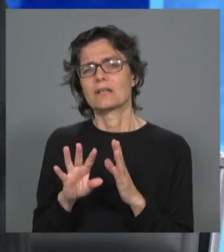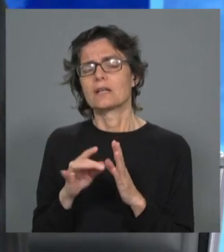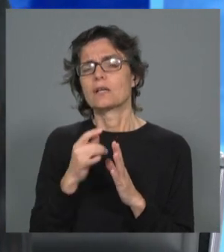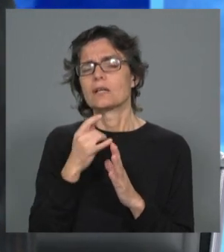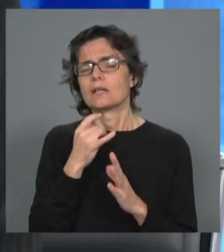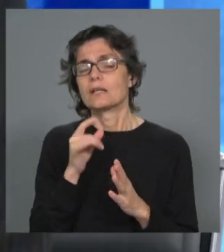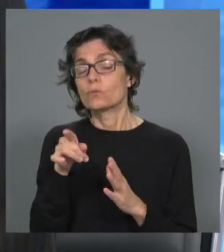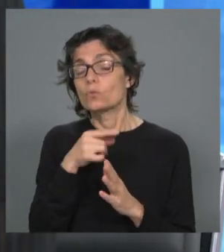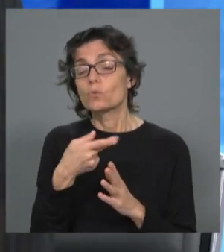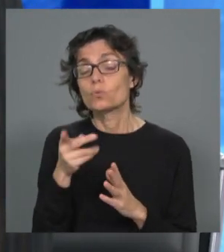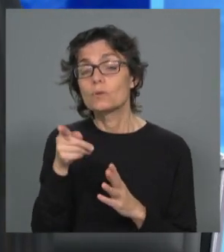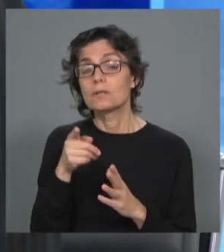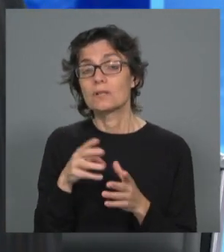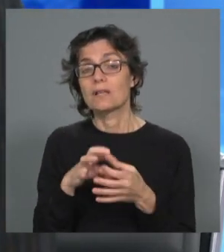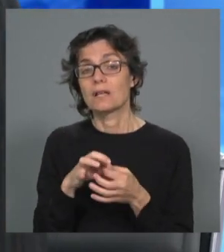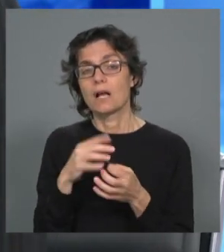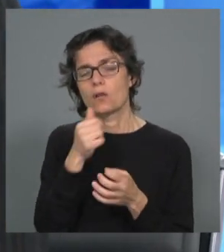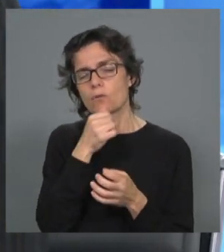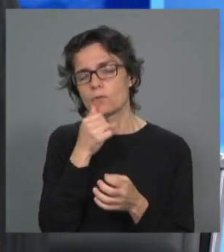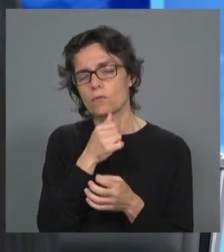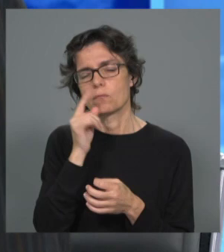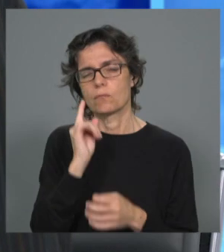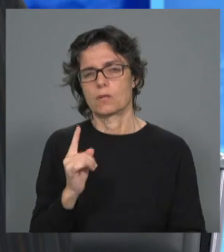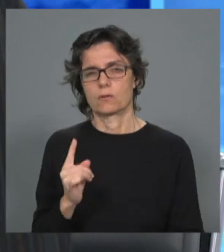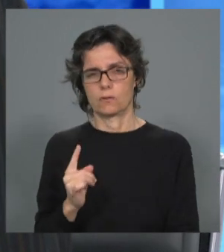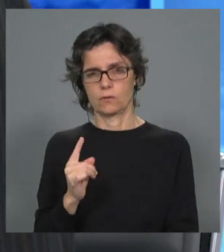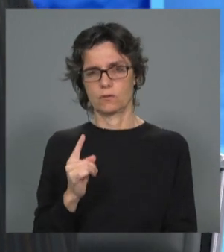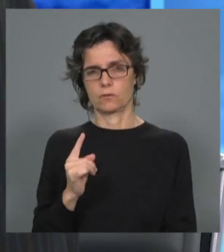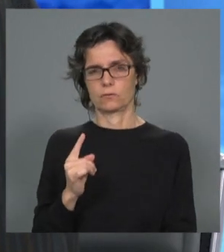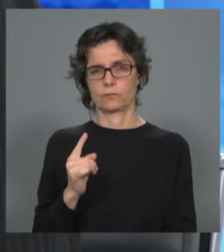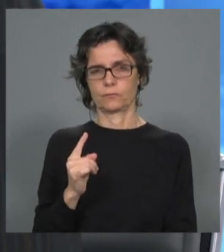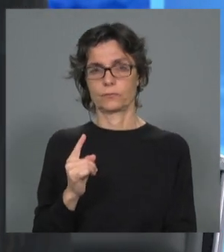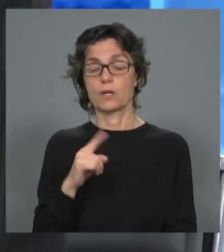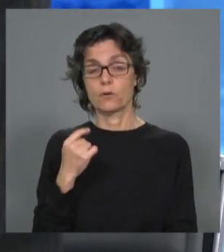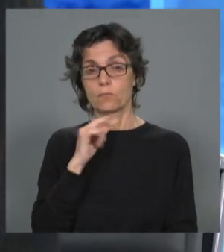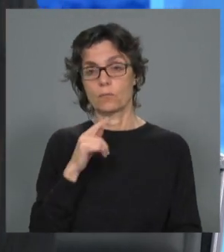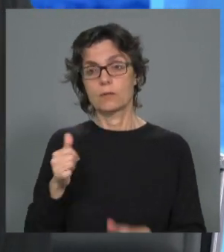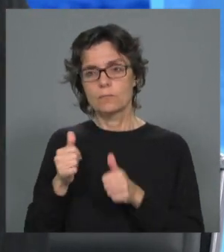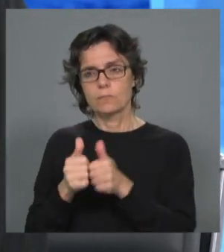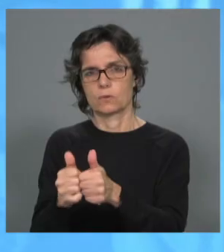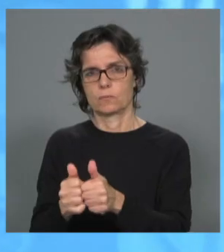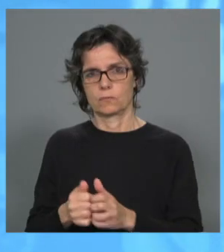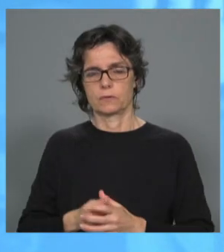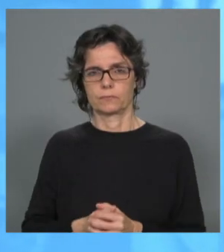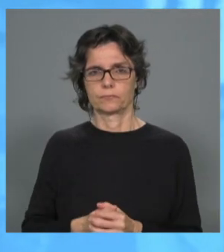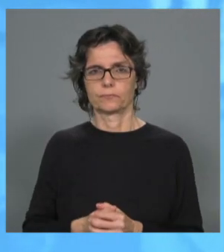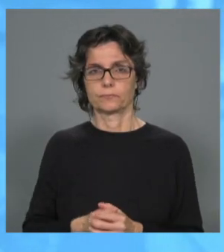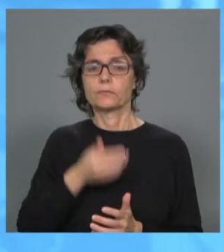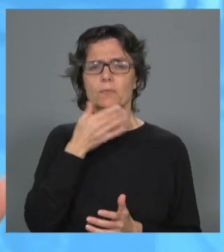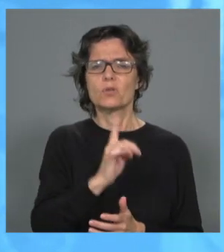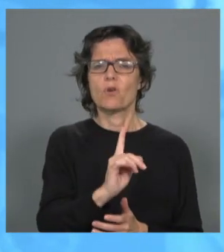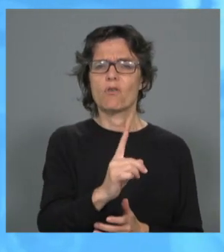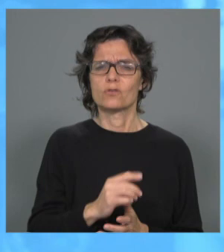esse sofrimento pode ou não ser acompanhado de uma forma eficaz. Que experiência tem a irmã Inês Senra